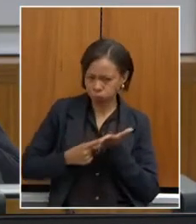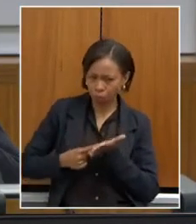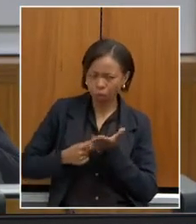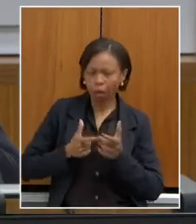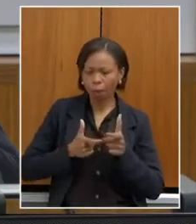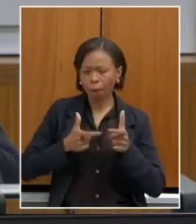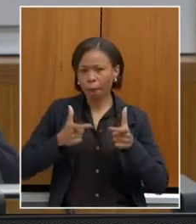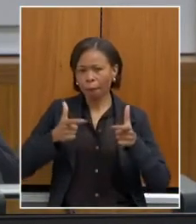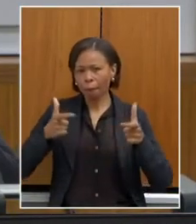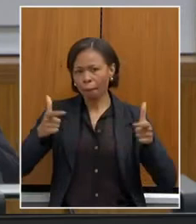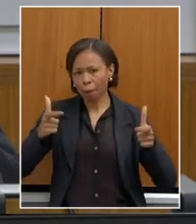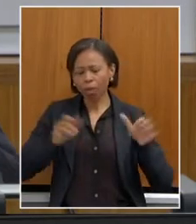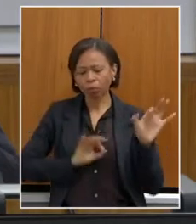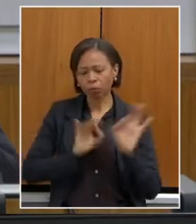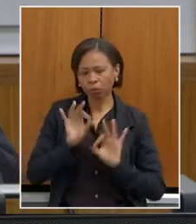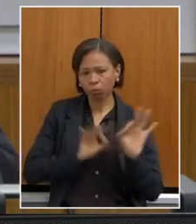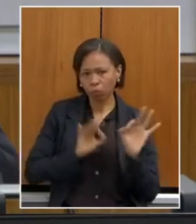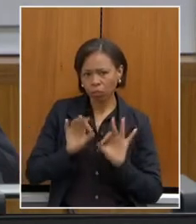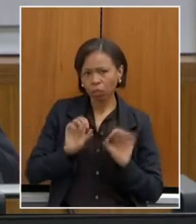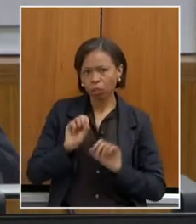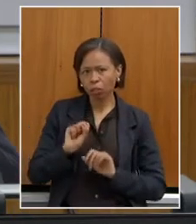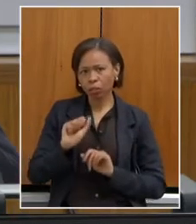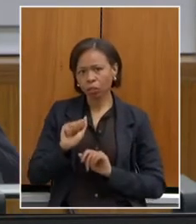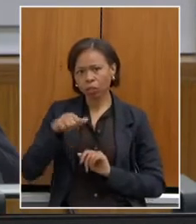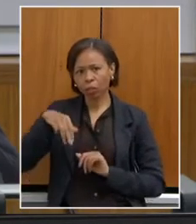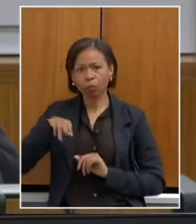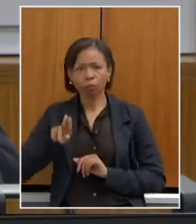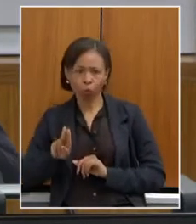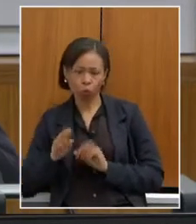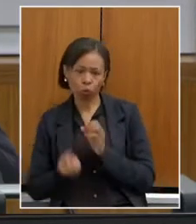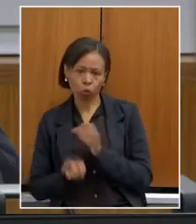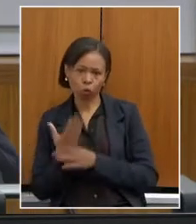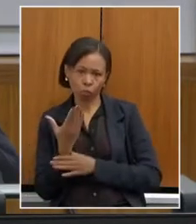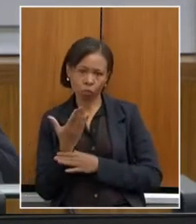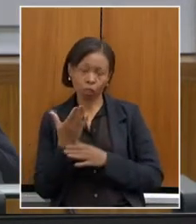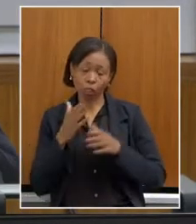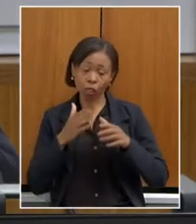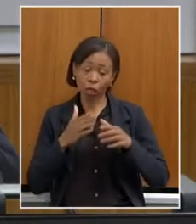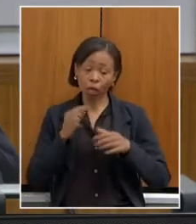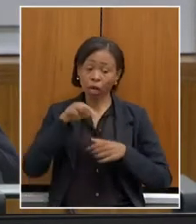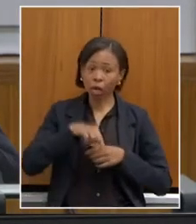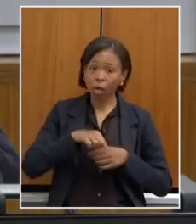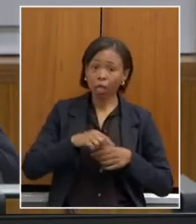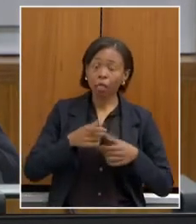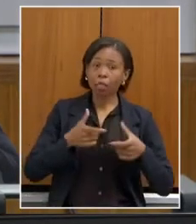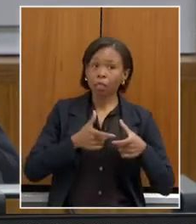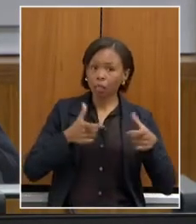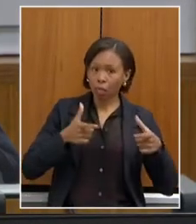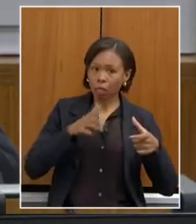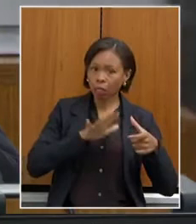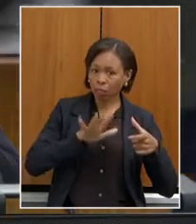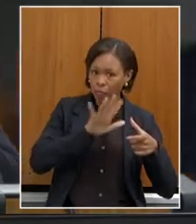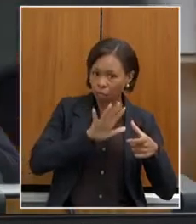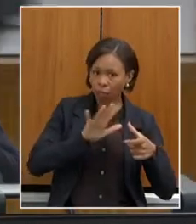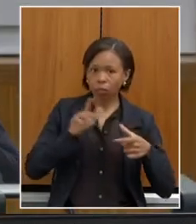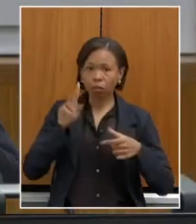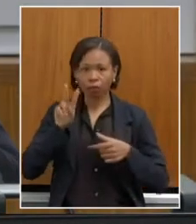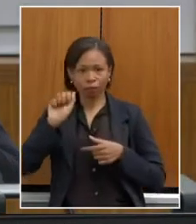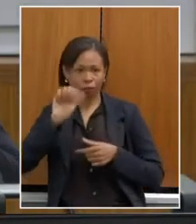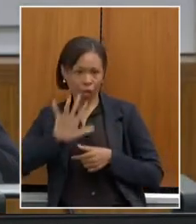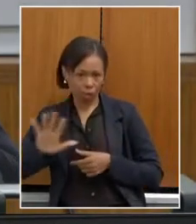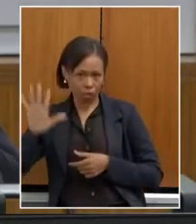quanto na manutenção do SAMU na região central na macro centro e na do Vale do Aço mas vamos